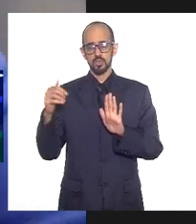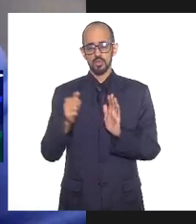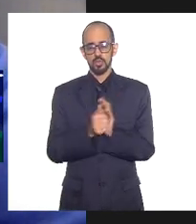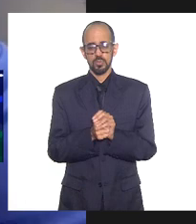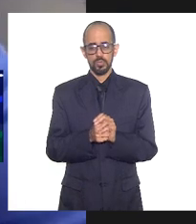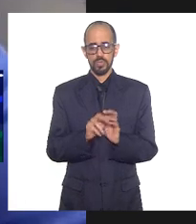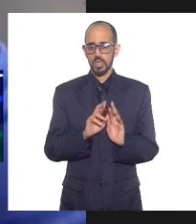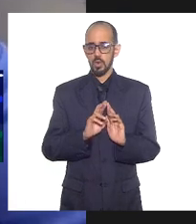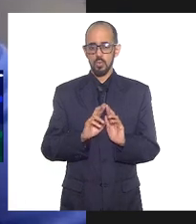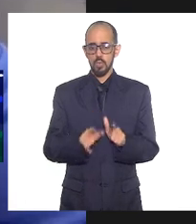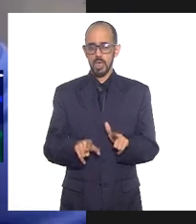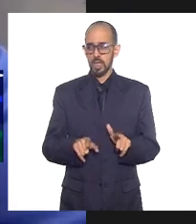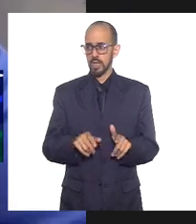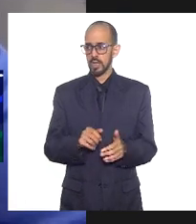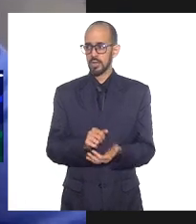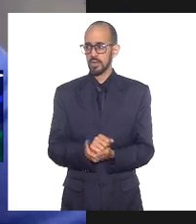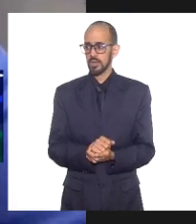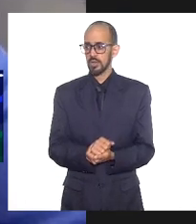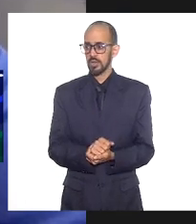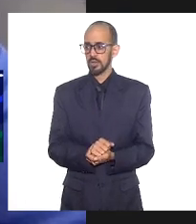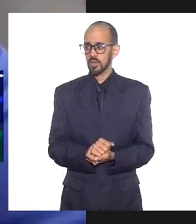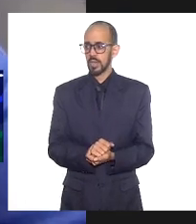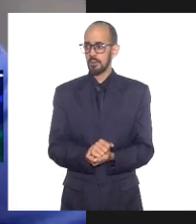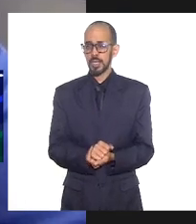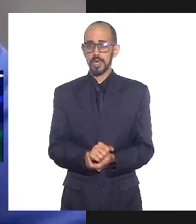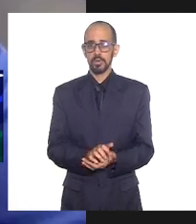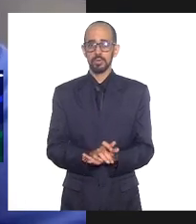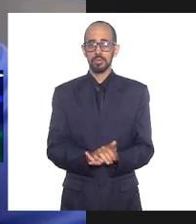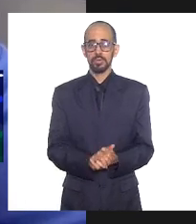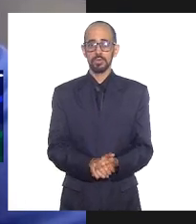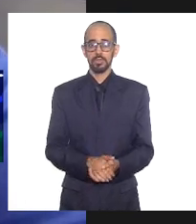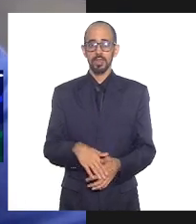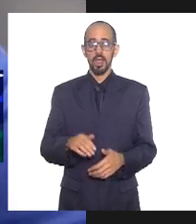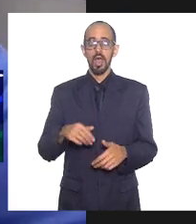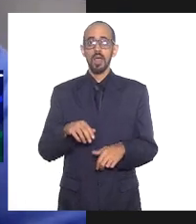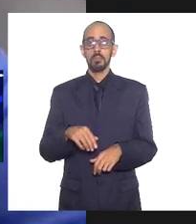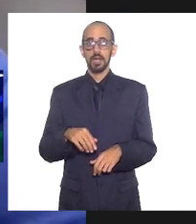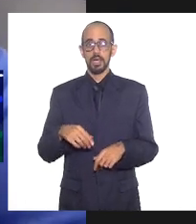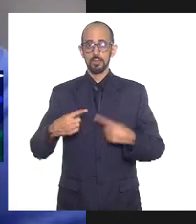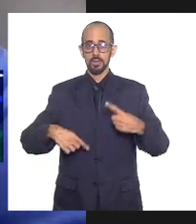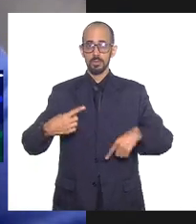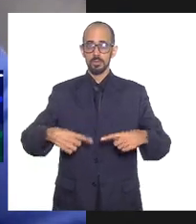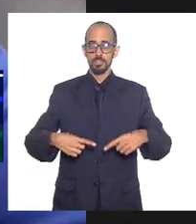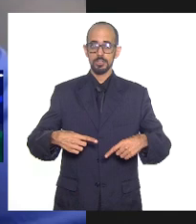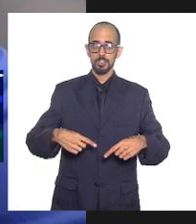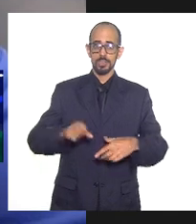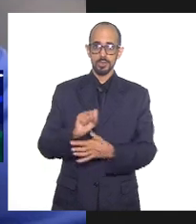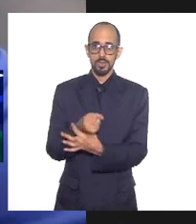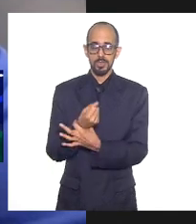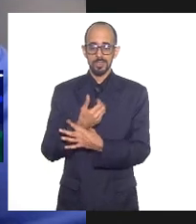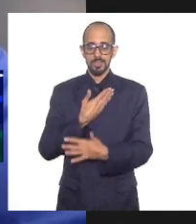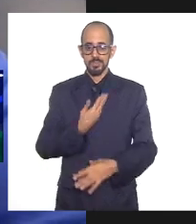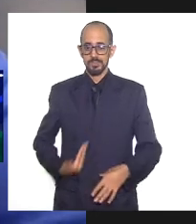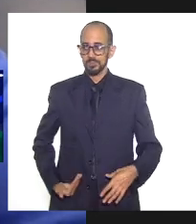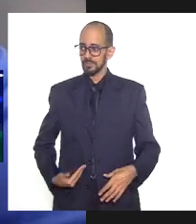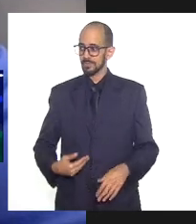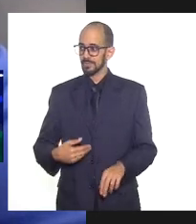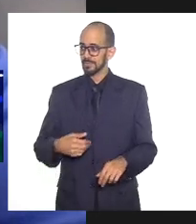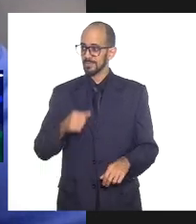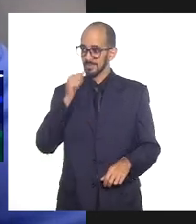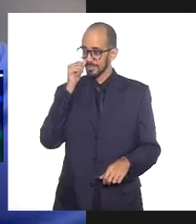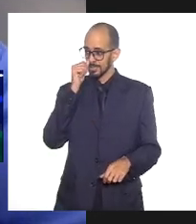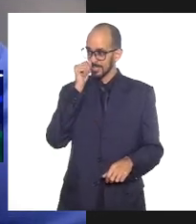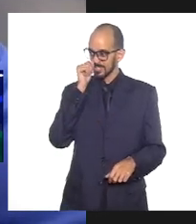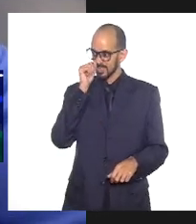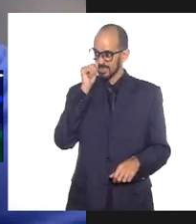sucesso. A política pública de segurança do Estado do Rio de Janeiro hoje é genocida. E ela tem responsáveis por